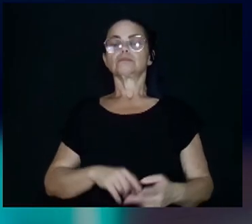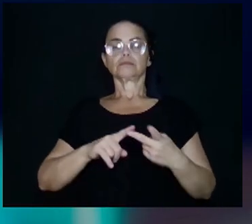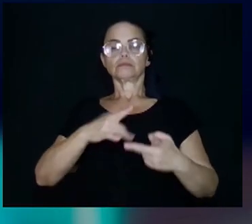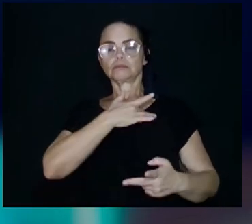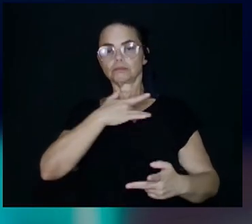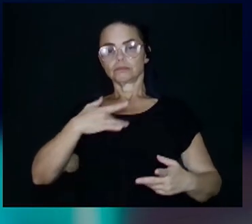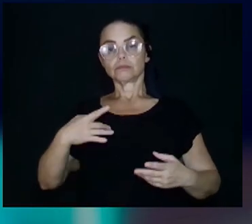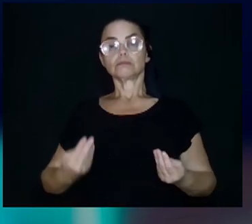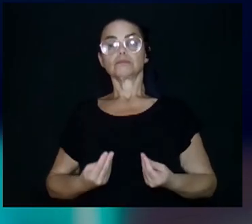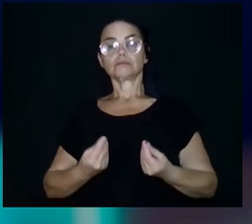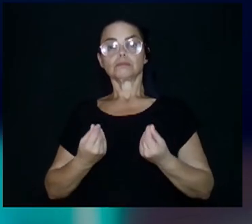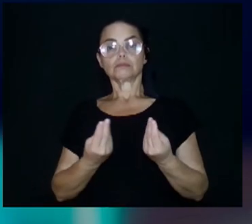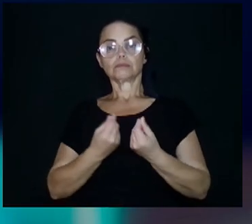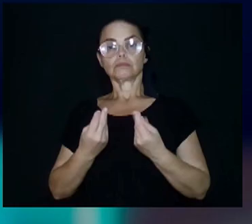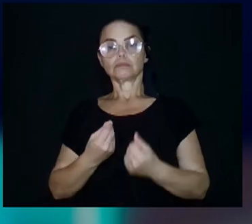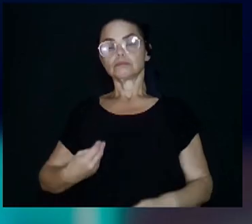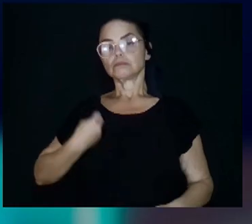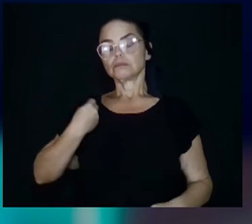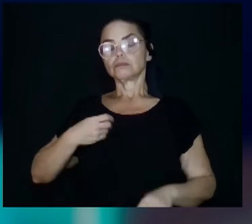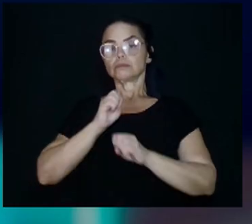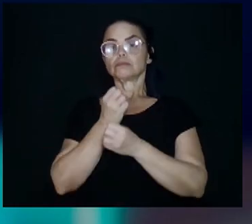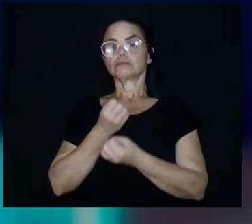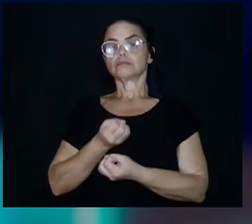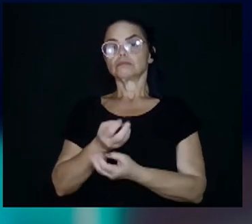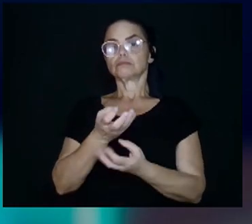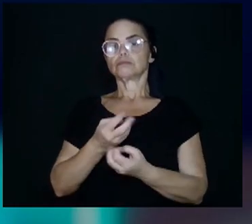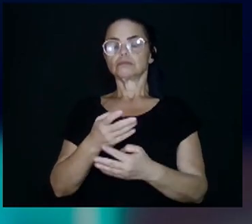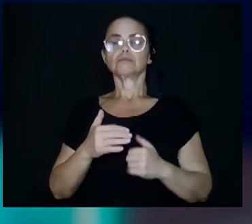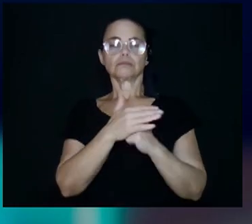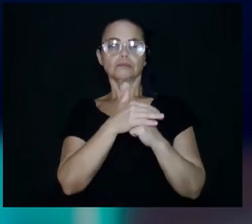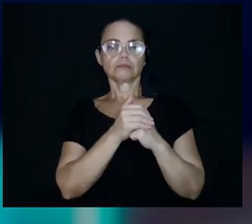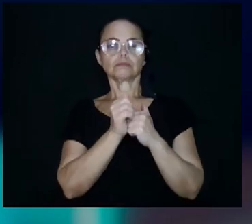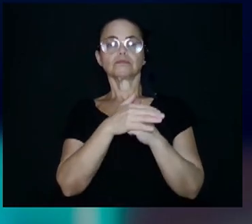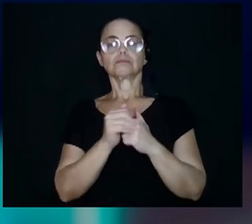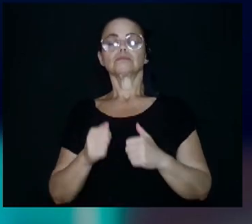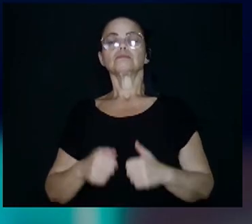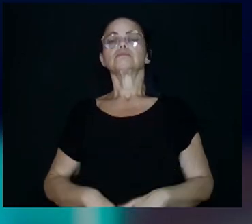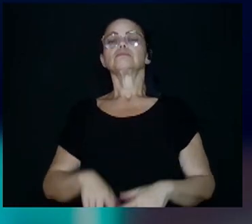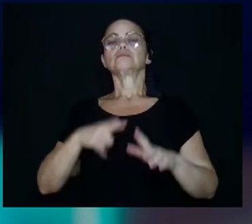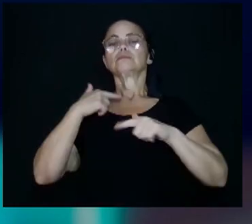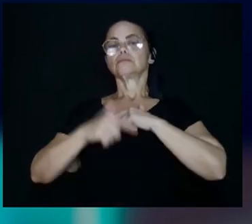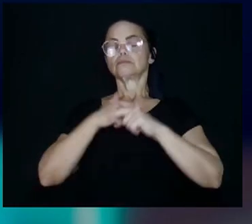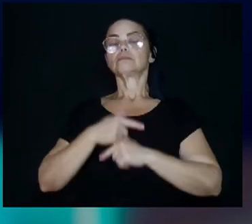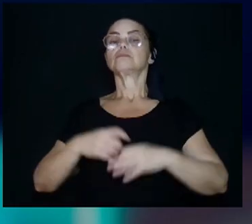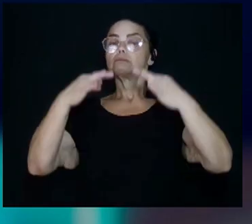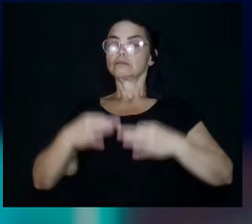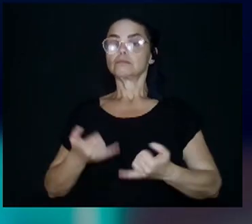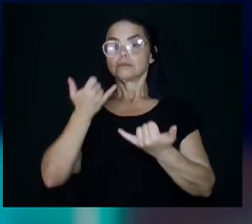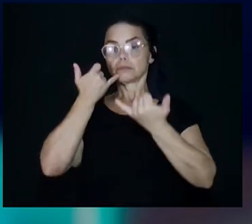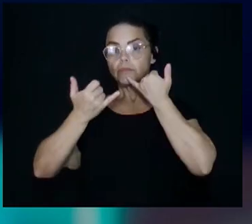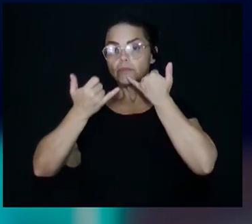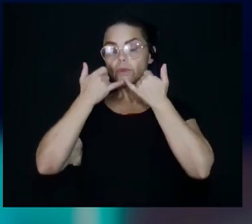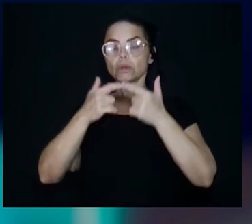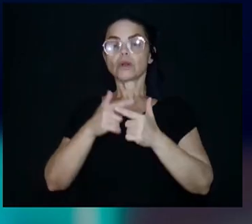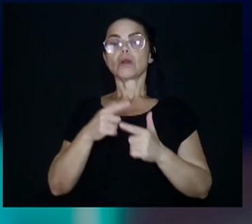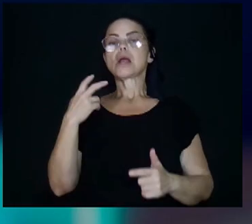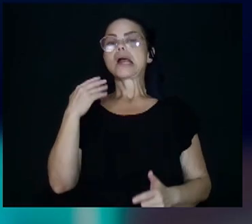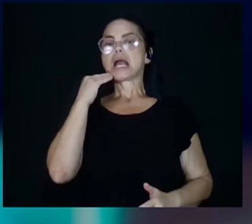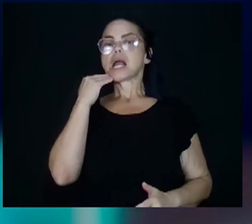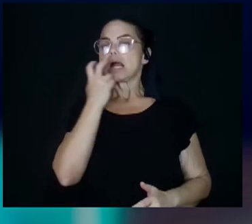vida, à educação acolhedora, ao trabalho, à correta informação sobre a gagueira, aos avanços científicos